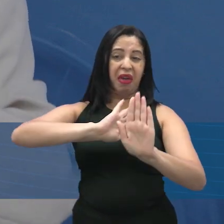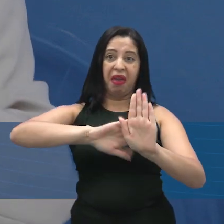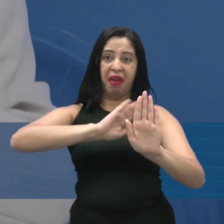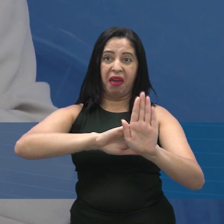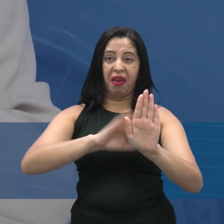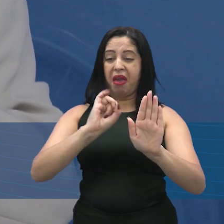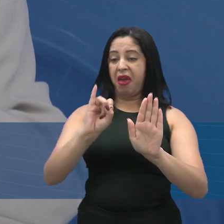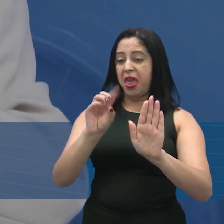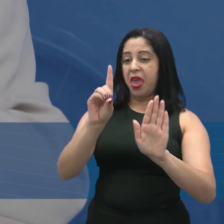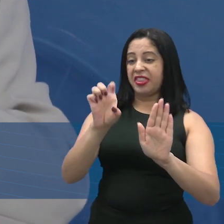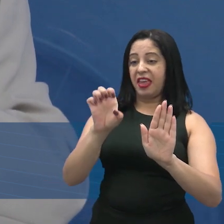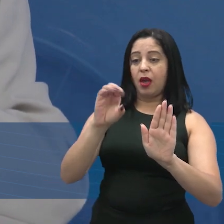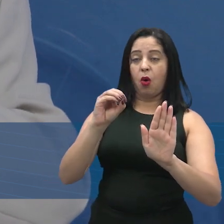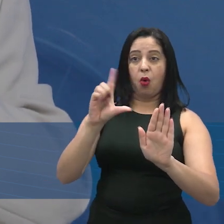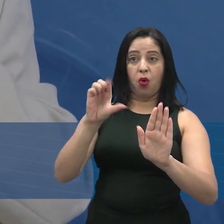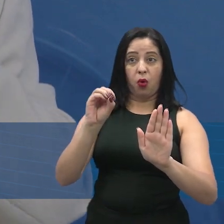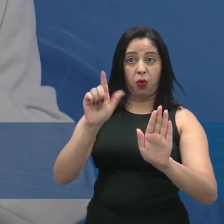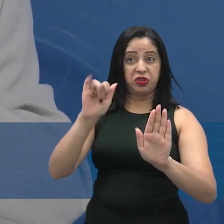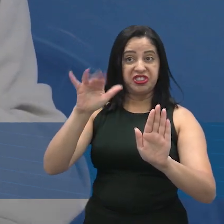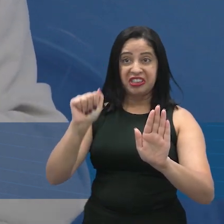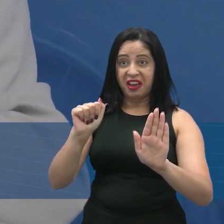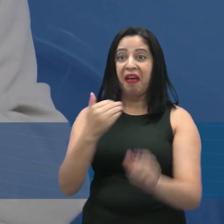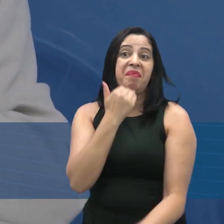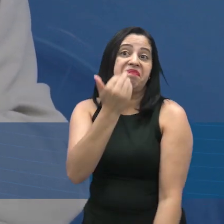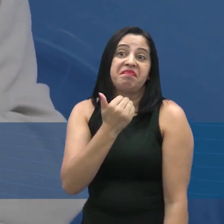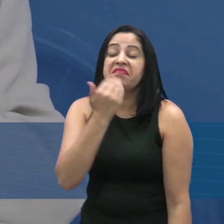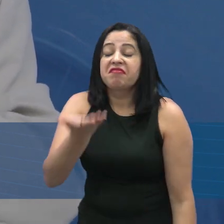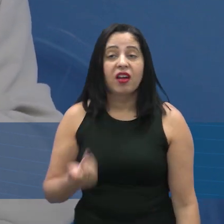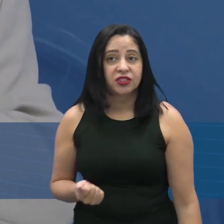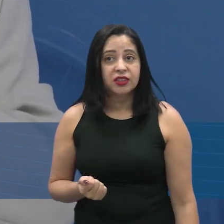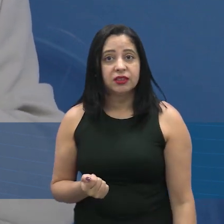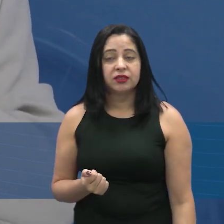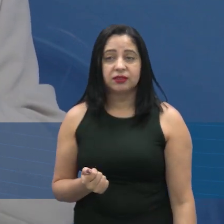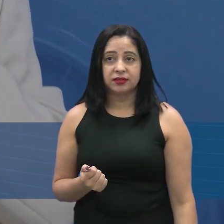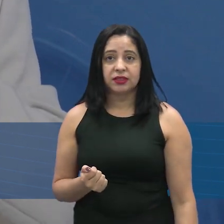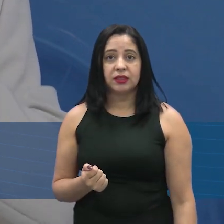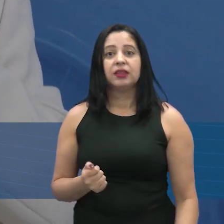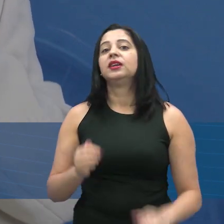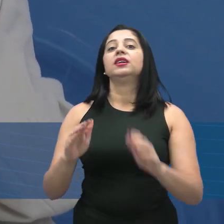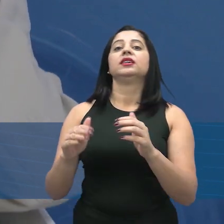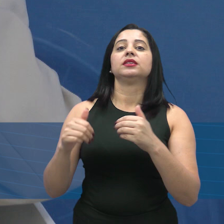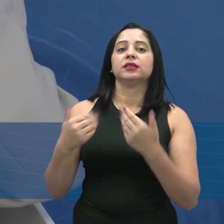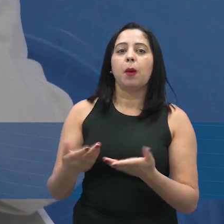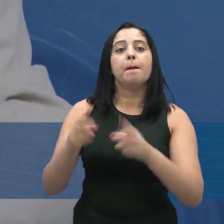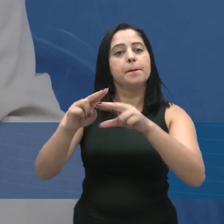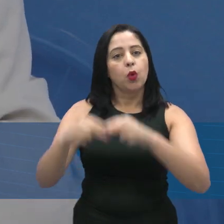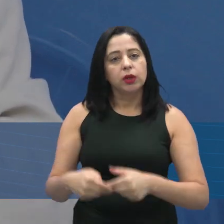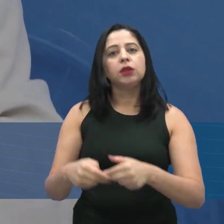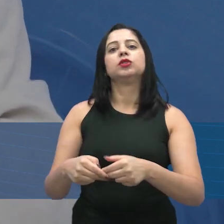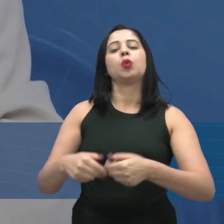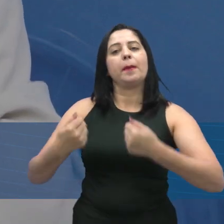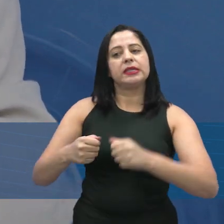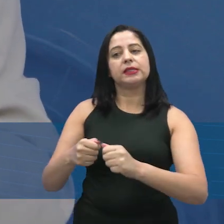bens tangíveis que a gente tem que defender em todo momento, né? a participação então, do jovem